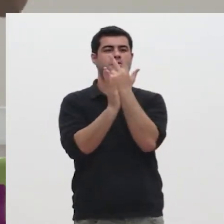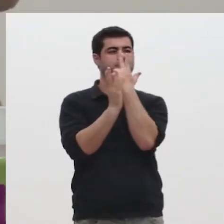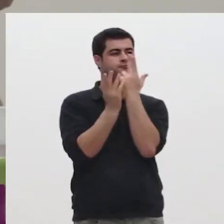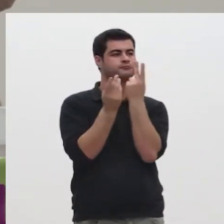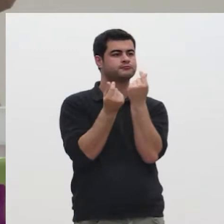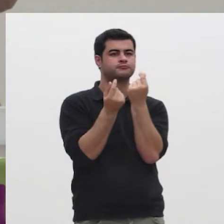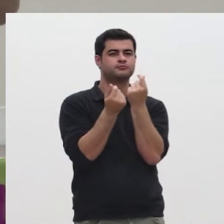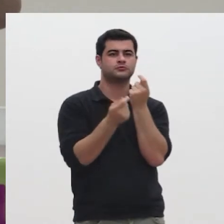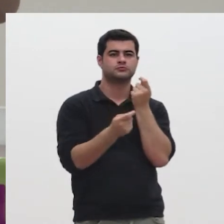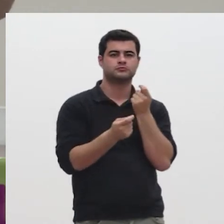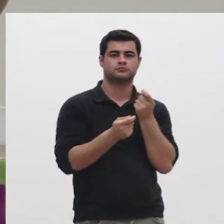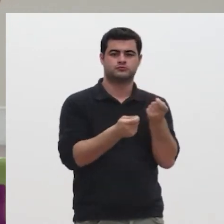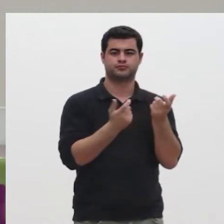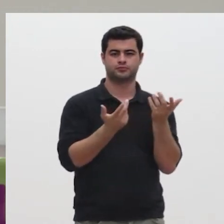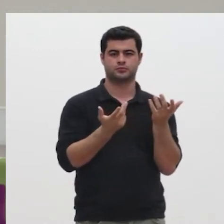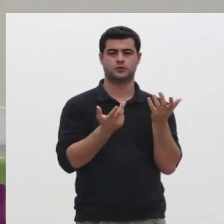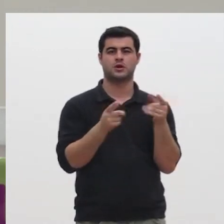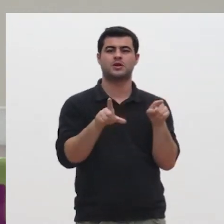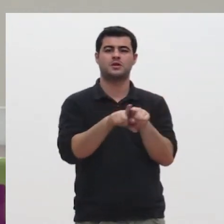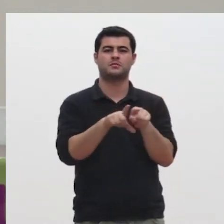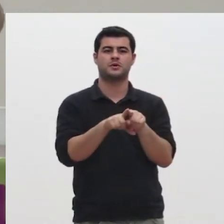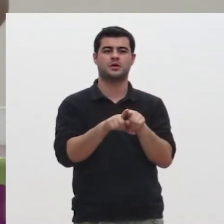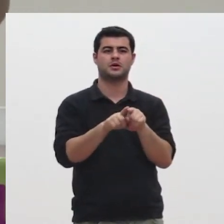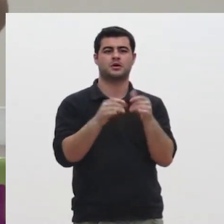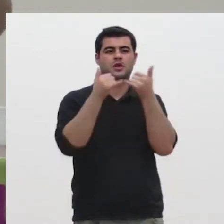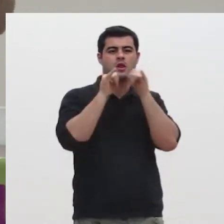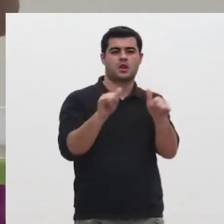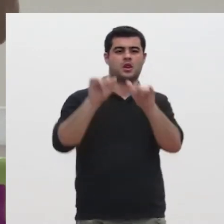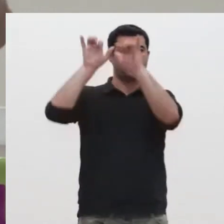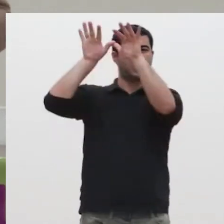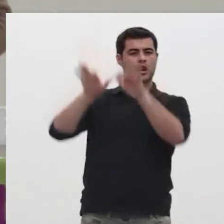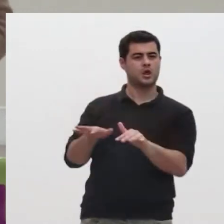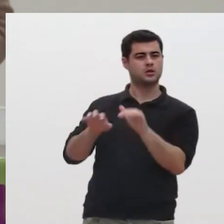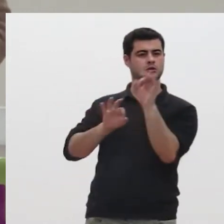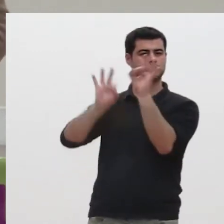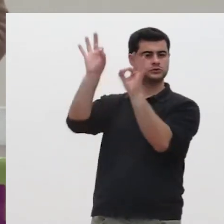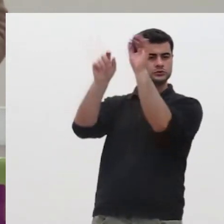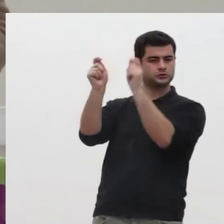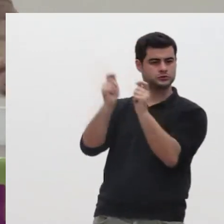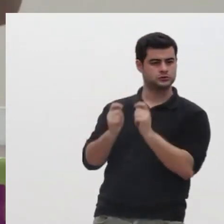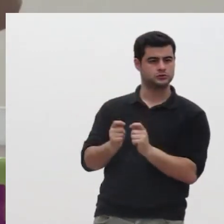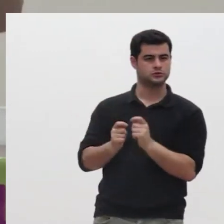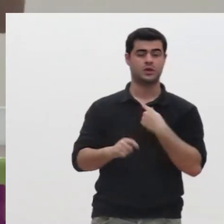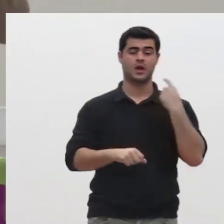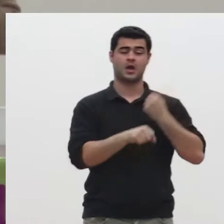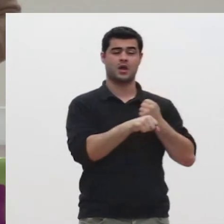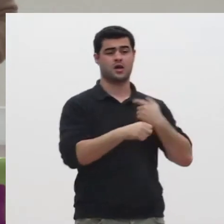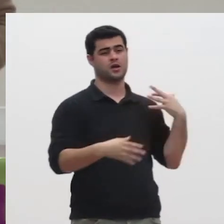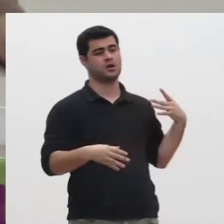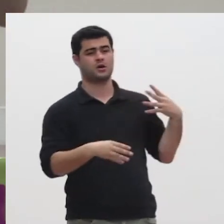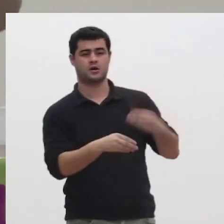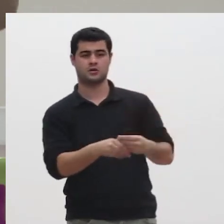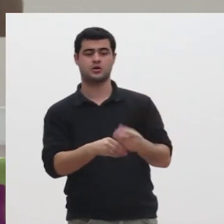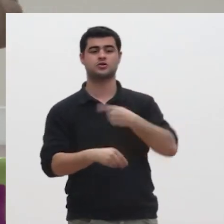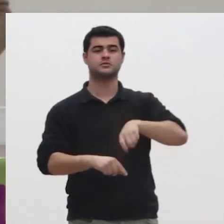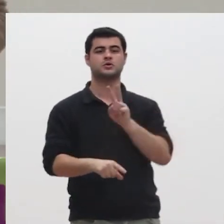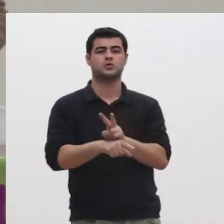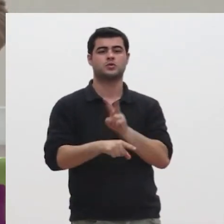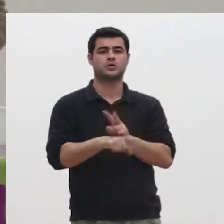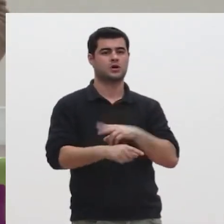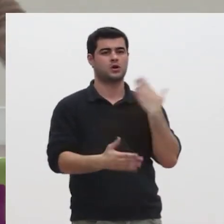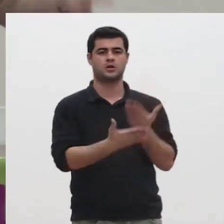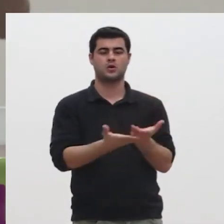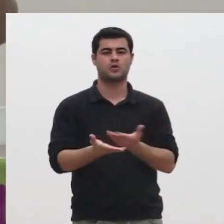casa, cuidar mais das instalações elétricas. E isso é uma coisa que vem de longa data. E nós temos que respeitar a todos